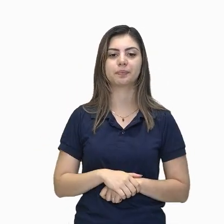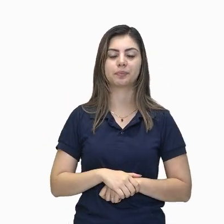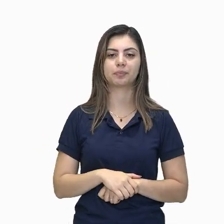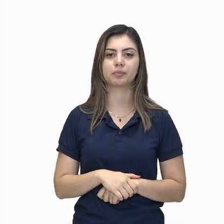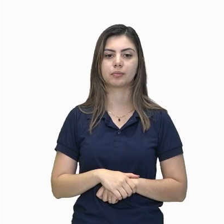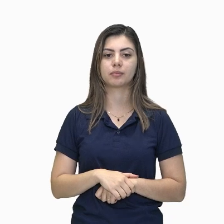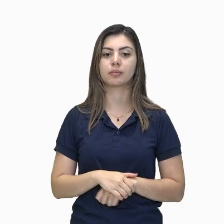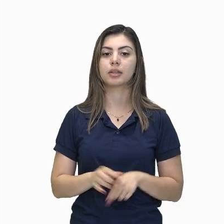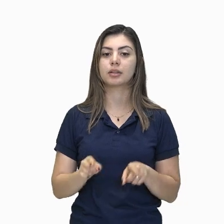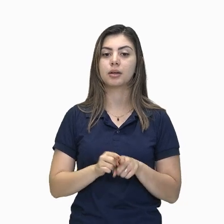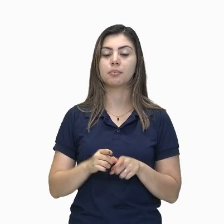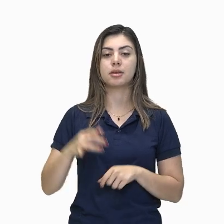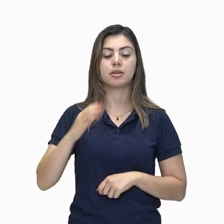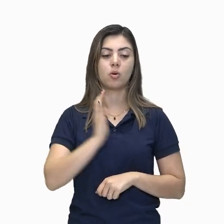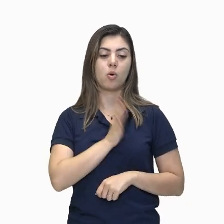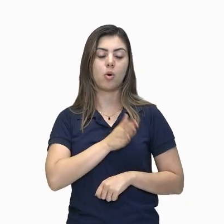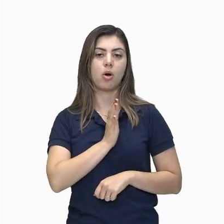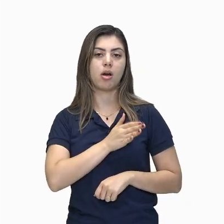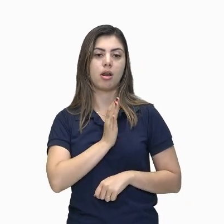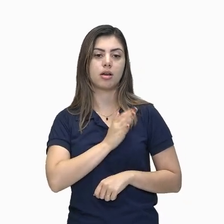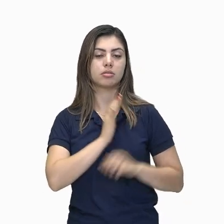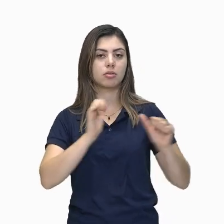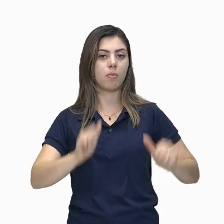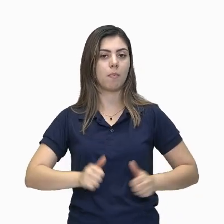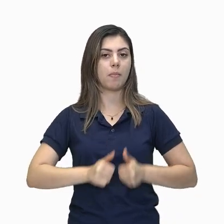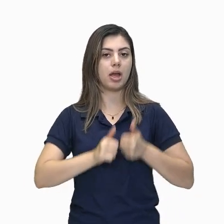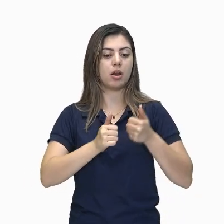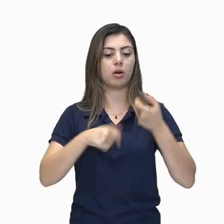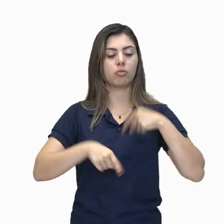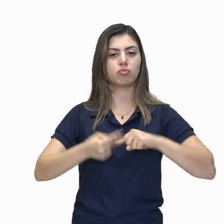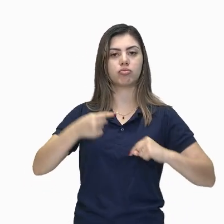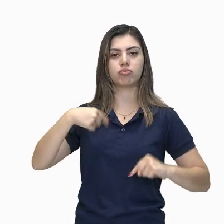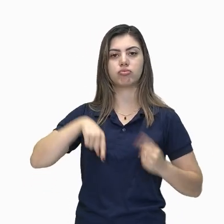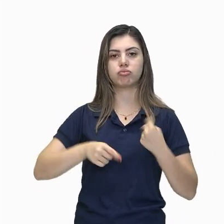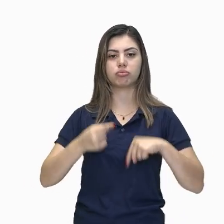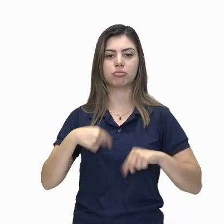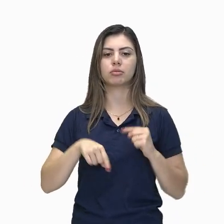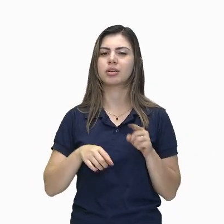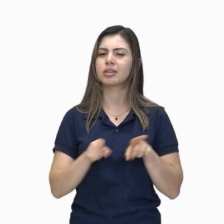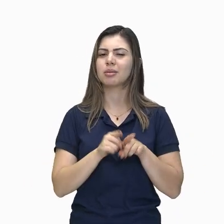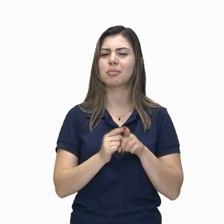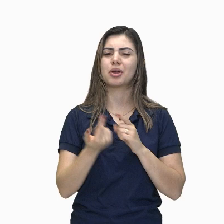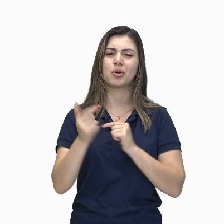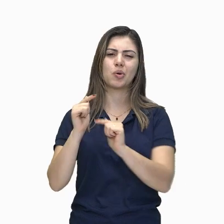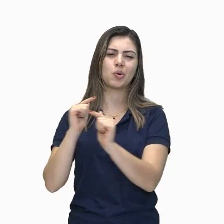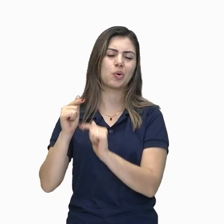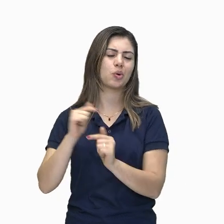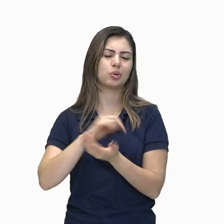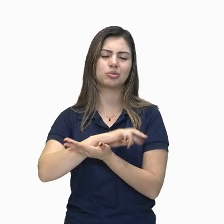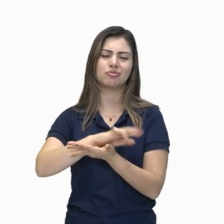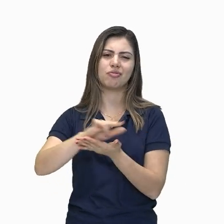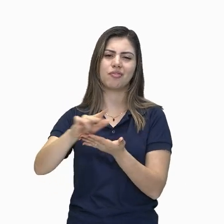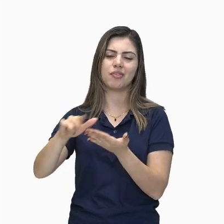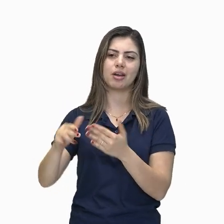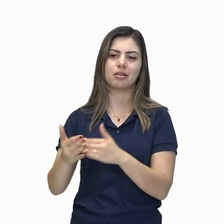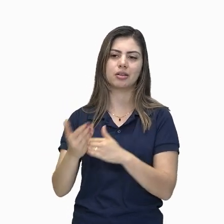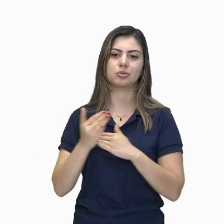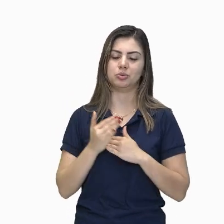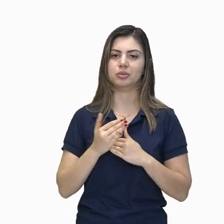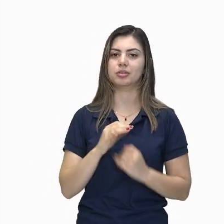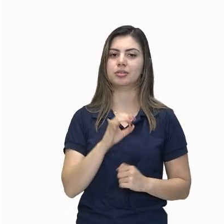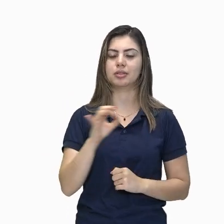E melhora a saúde do coração, né? Entre outros benefícios, como toda atividade que nós podemos